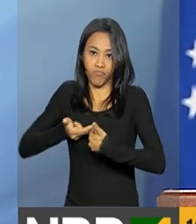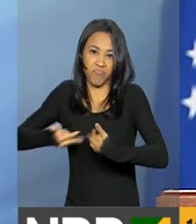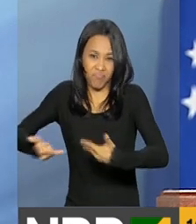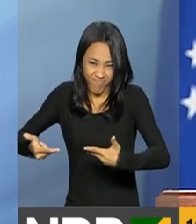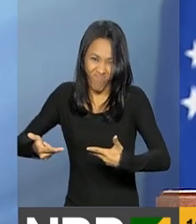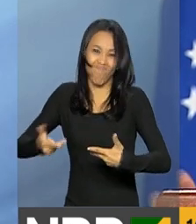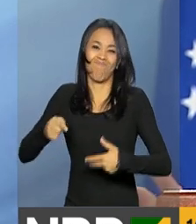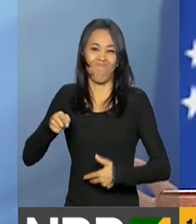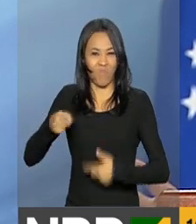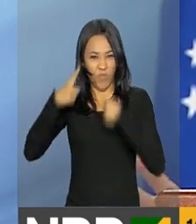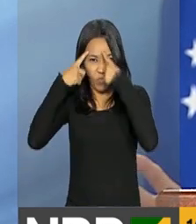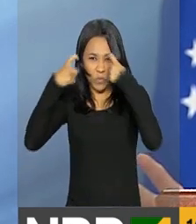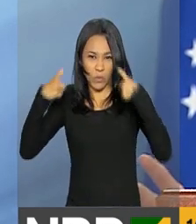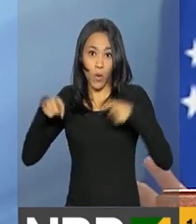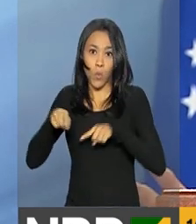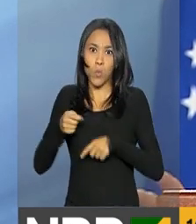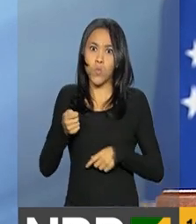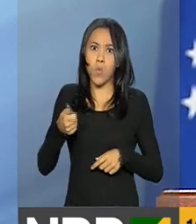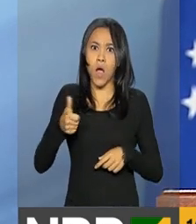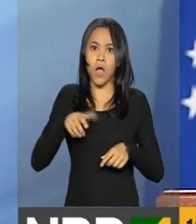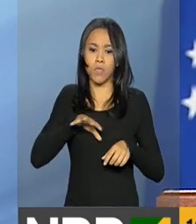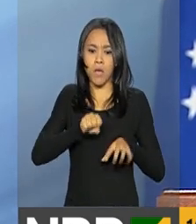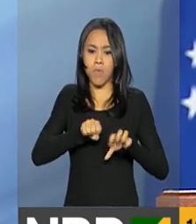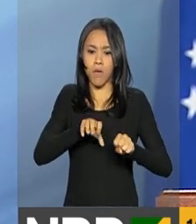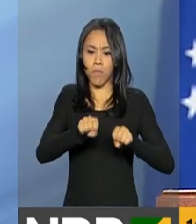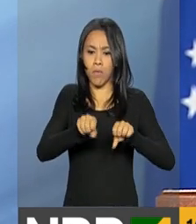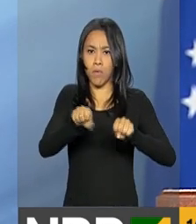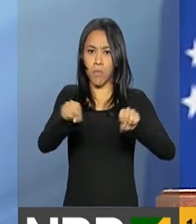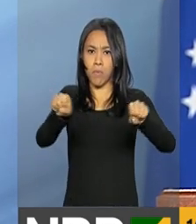quase tomou conta do estado do Rio de Janeiro.